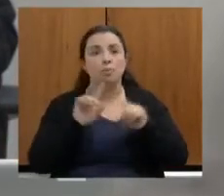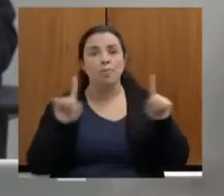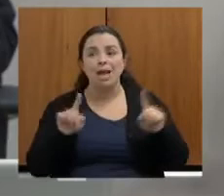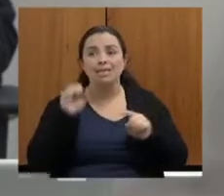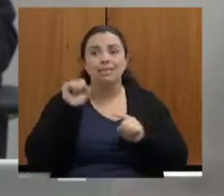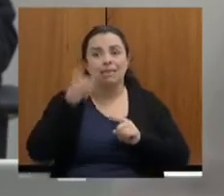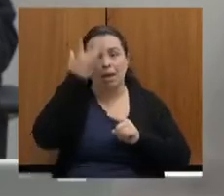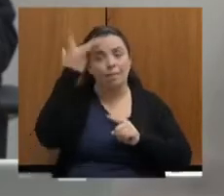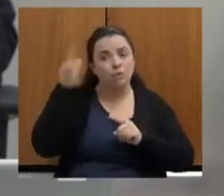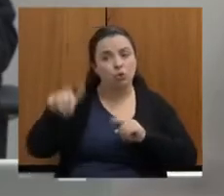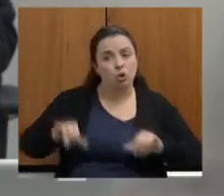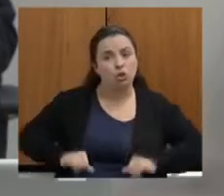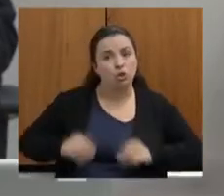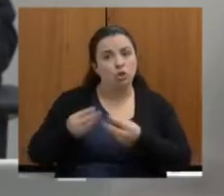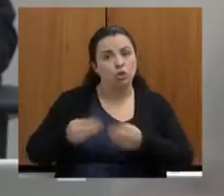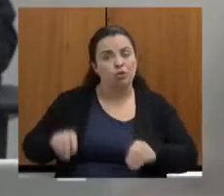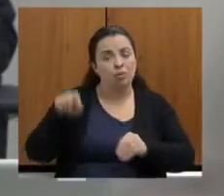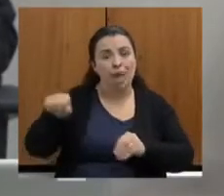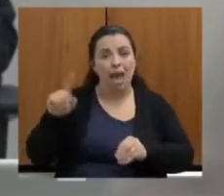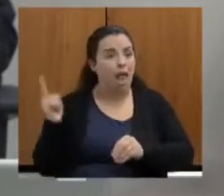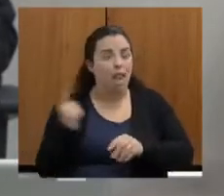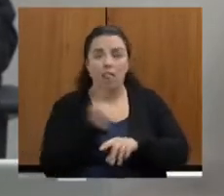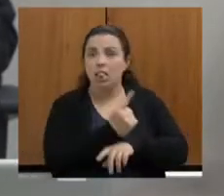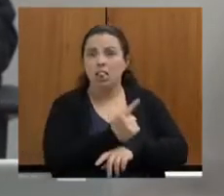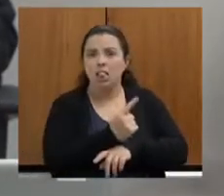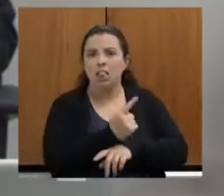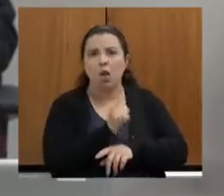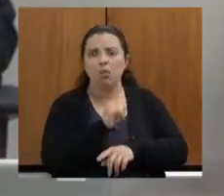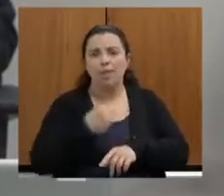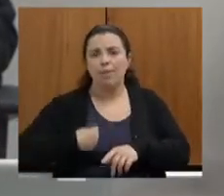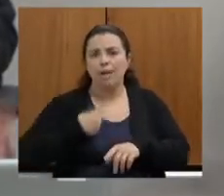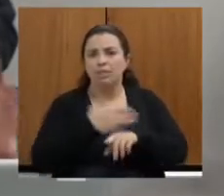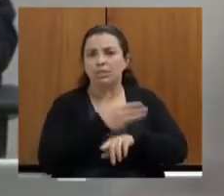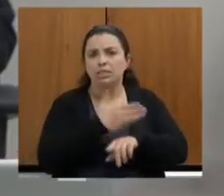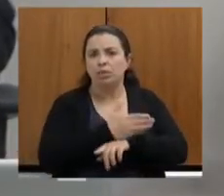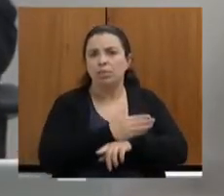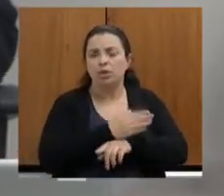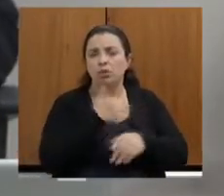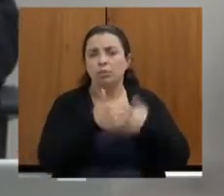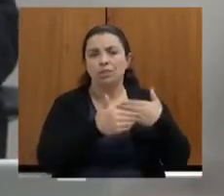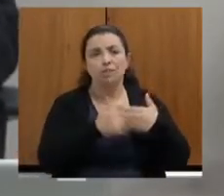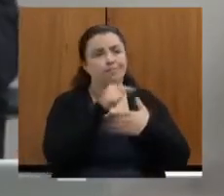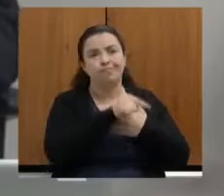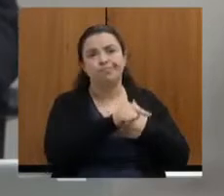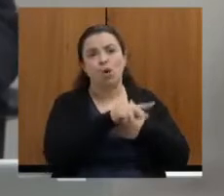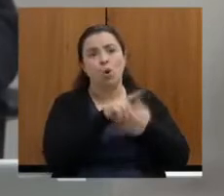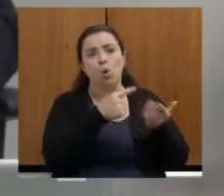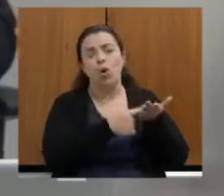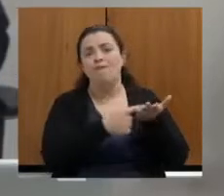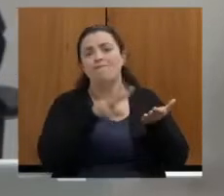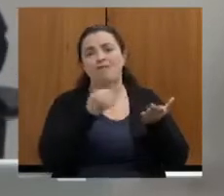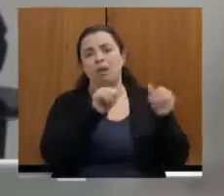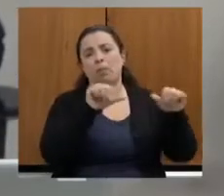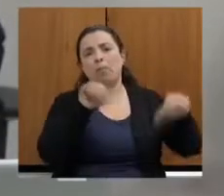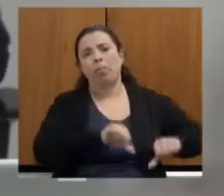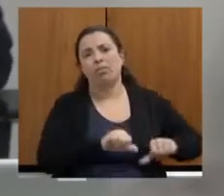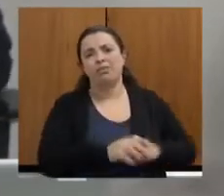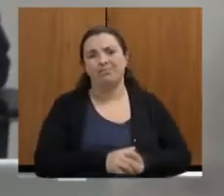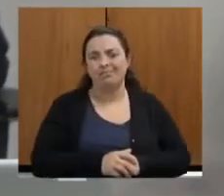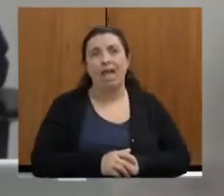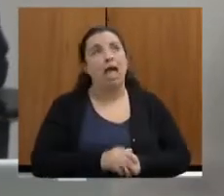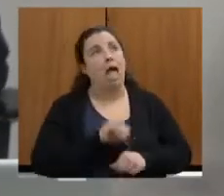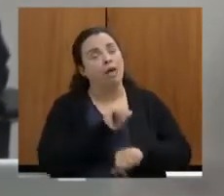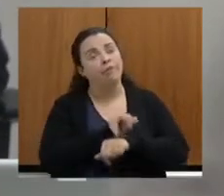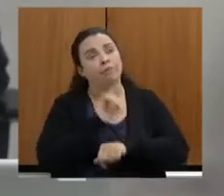uma metodologia que de fato os atingidos sejam partícipes do processo vai dar errado e daqui a pouco nós vamos voltar em